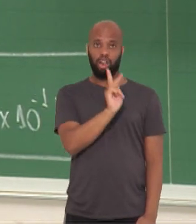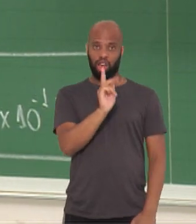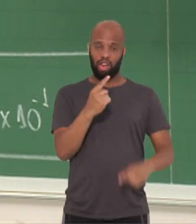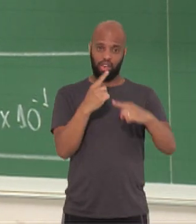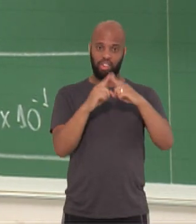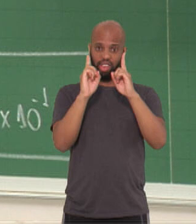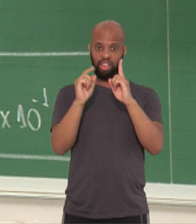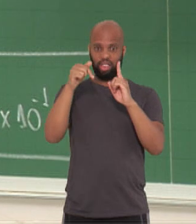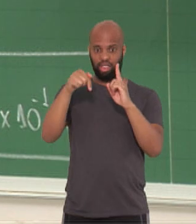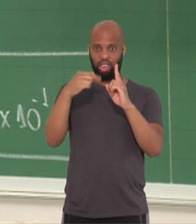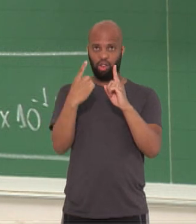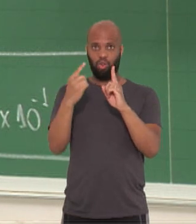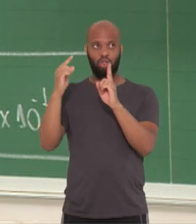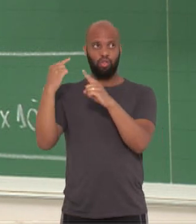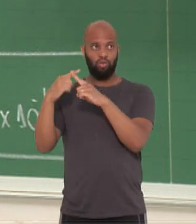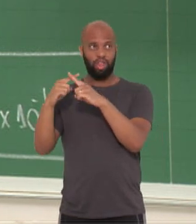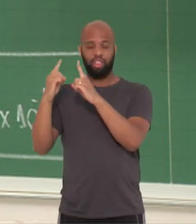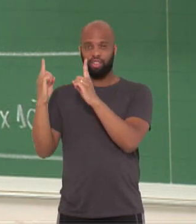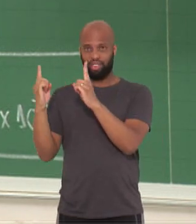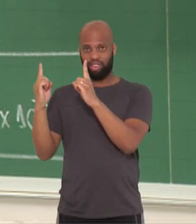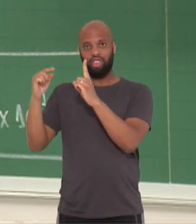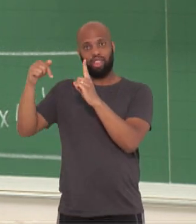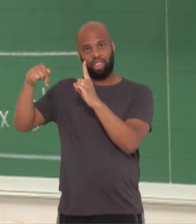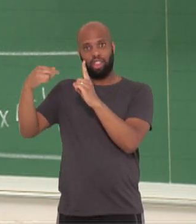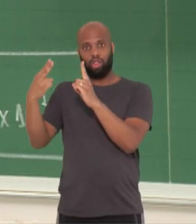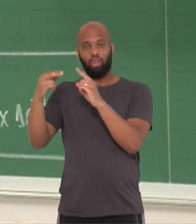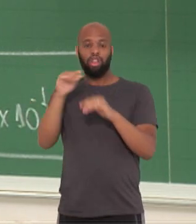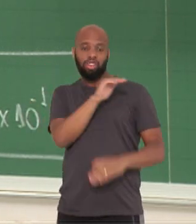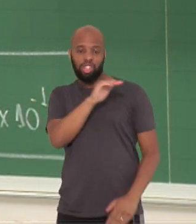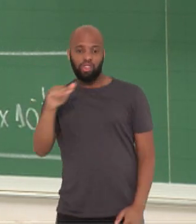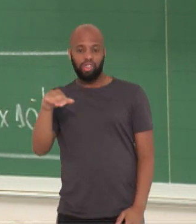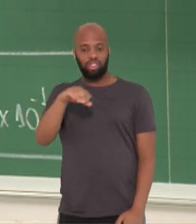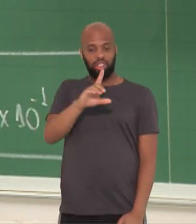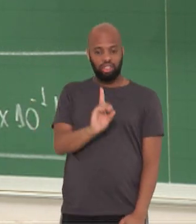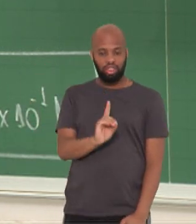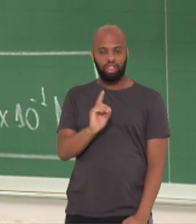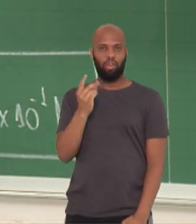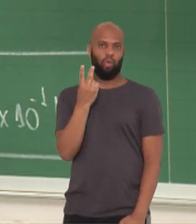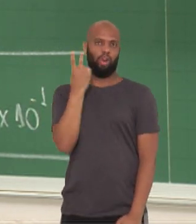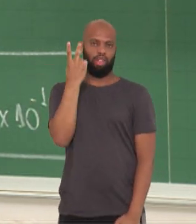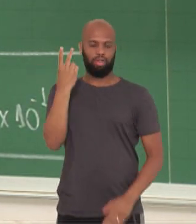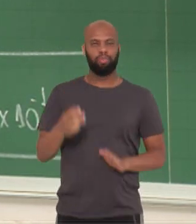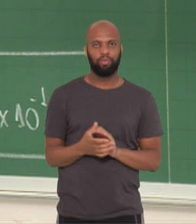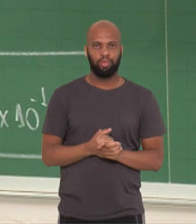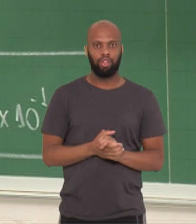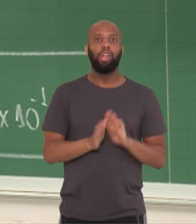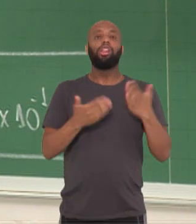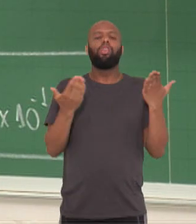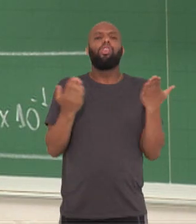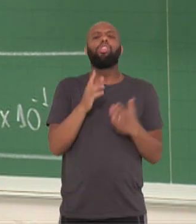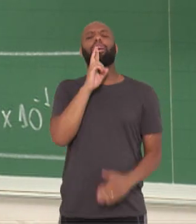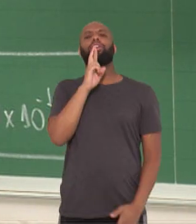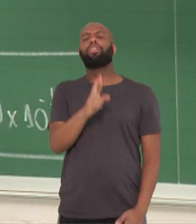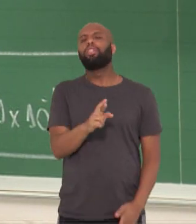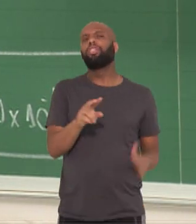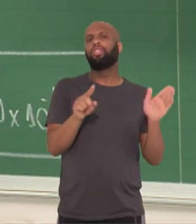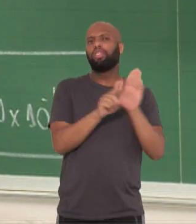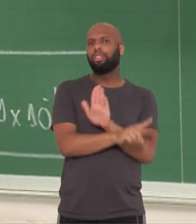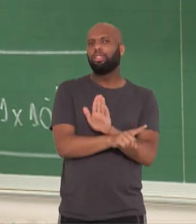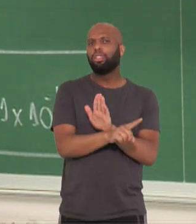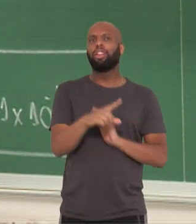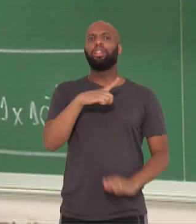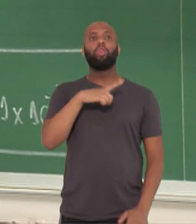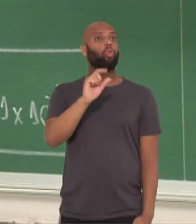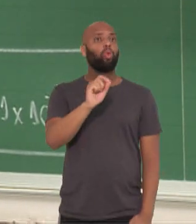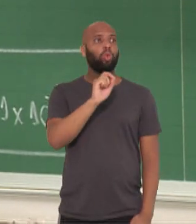vezes Q1 vezes Q2, divididos pela distância elevada ao quadrado. Para a resolução desse exercício, a gente vai